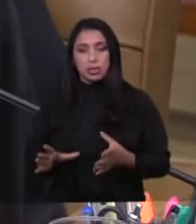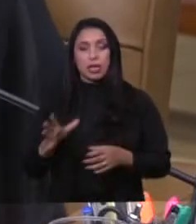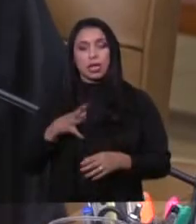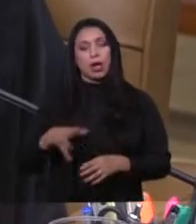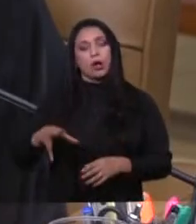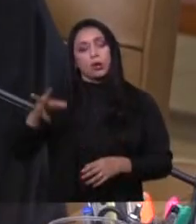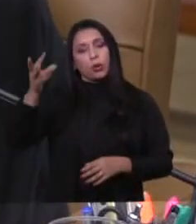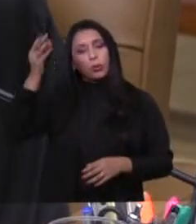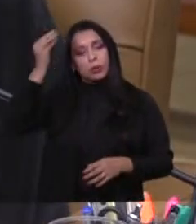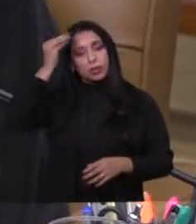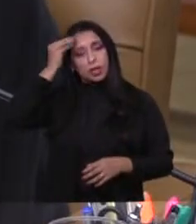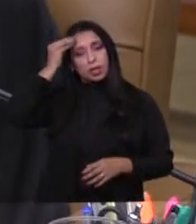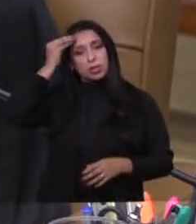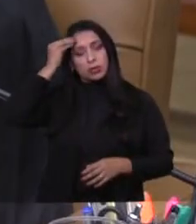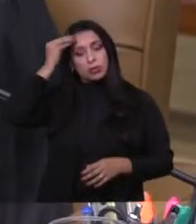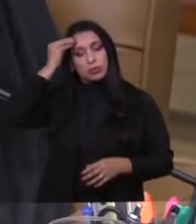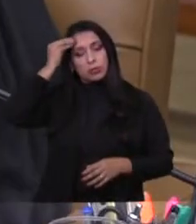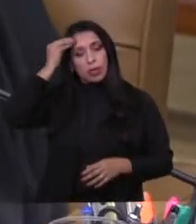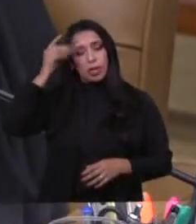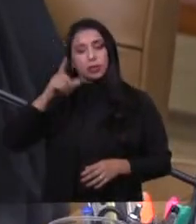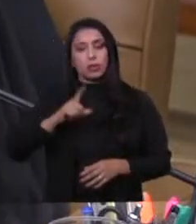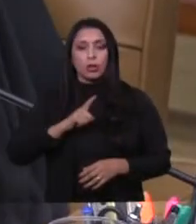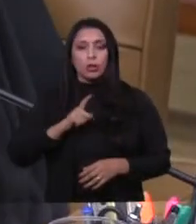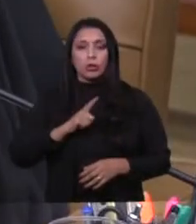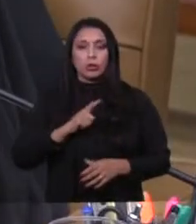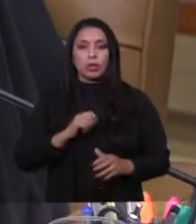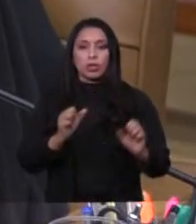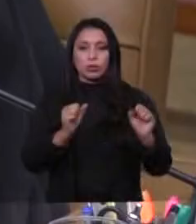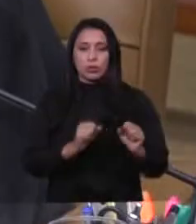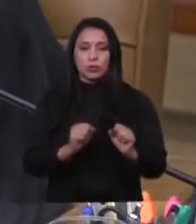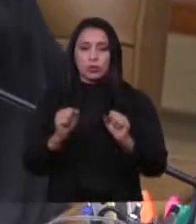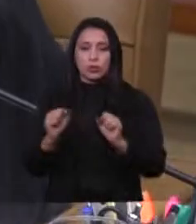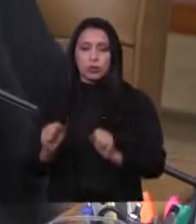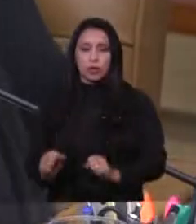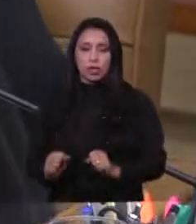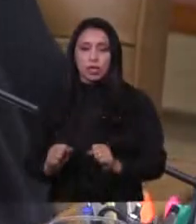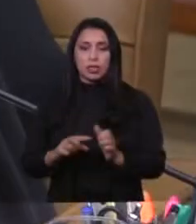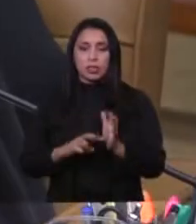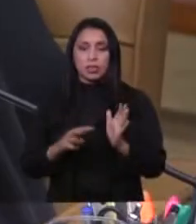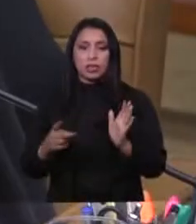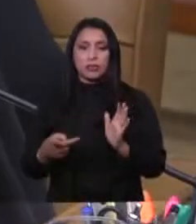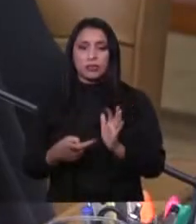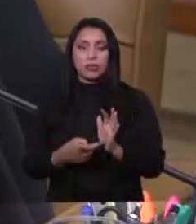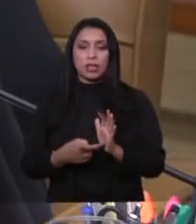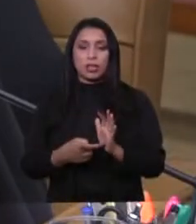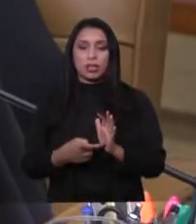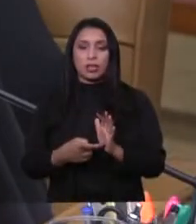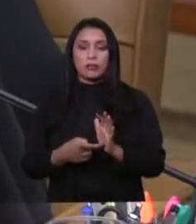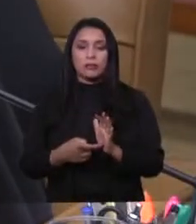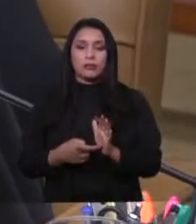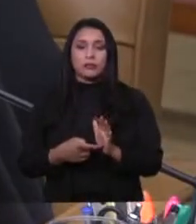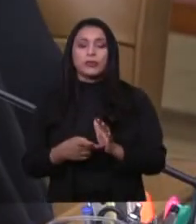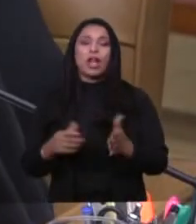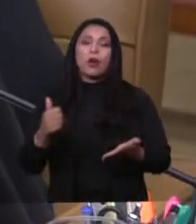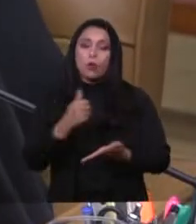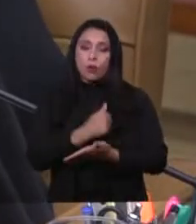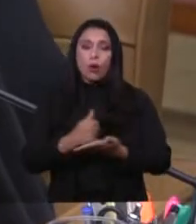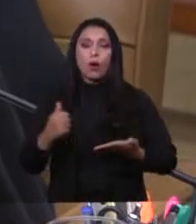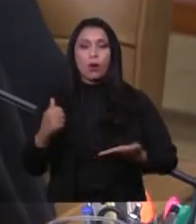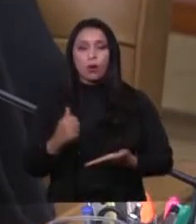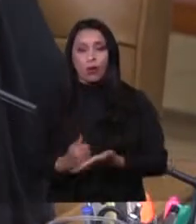luz do impedimento ou restrição dos poderes significa se chegar a um golpe de